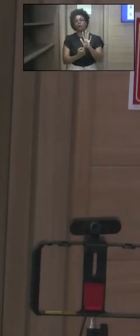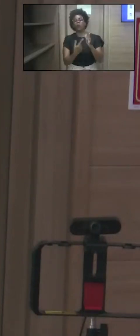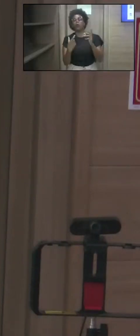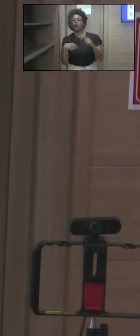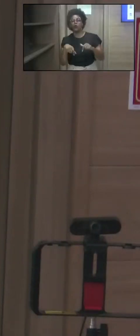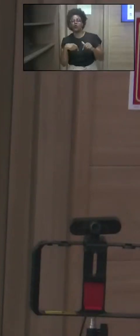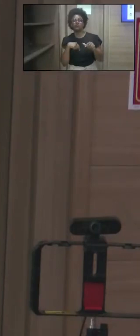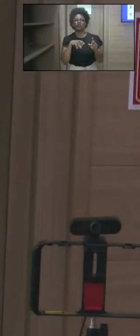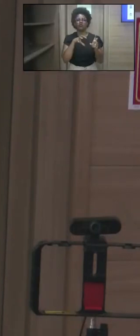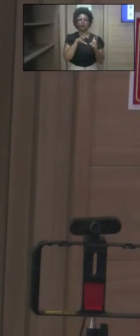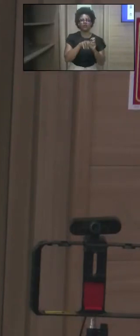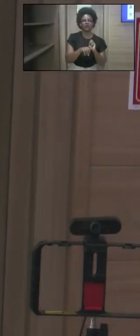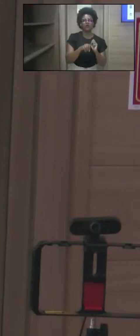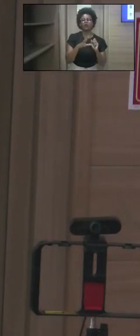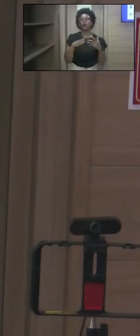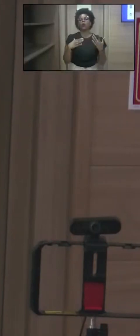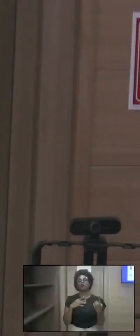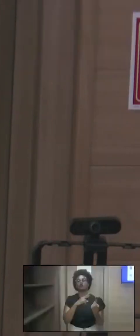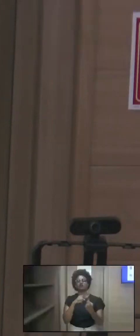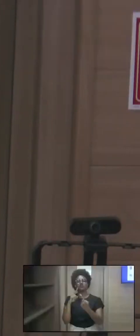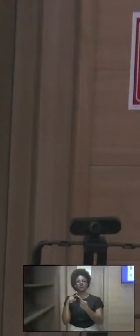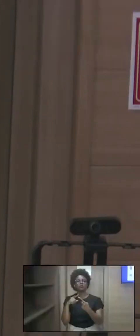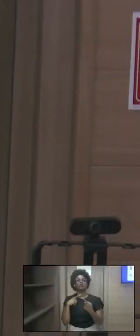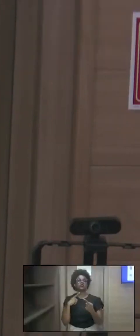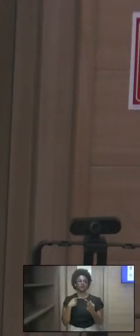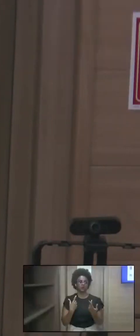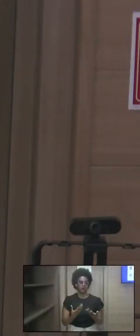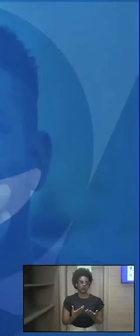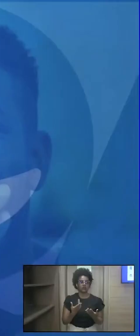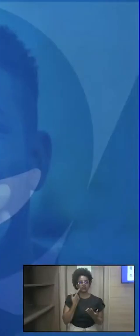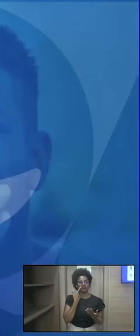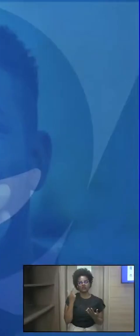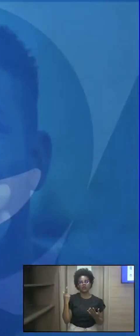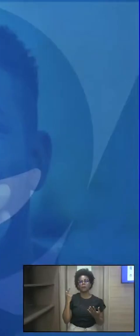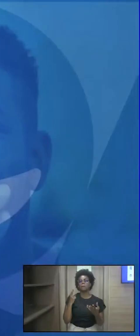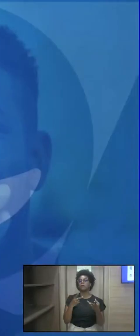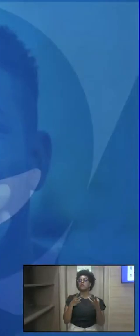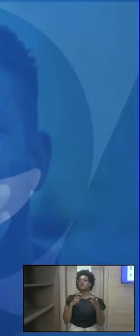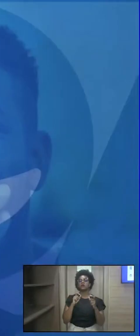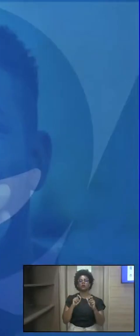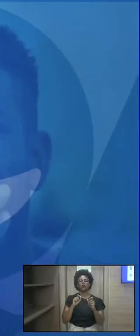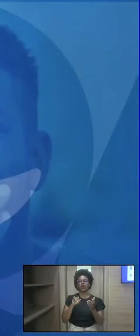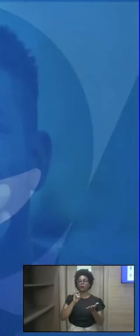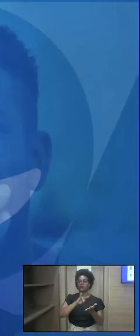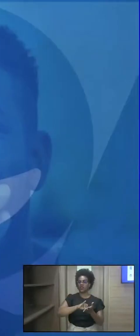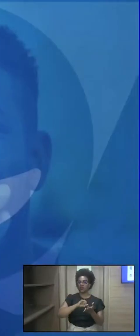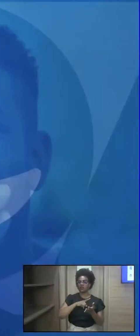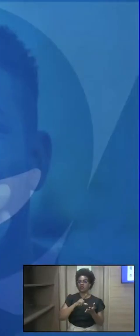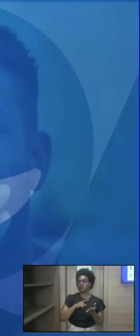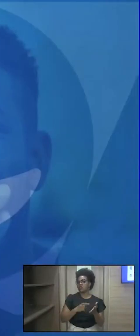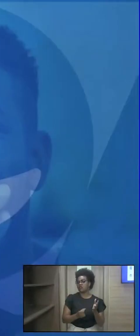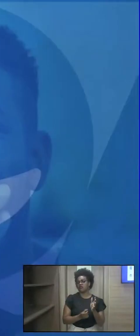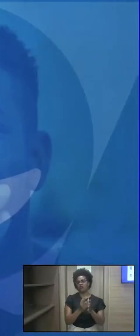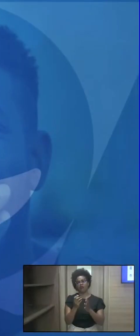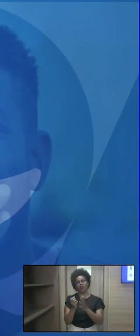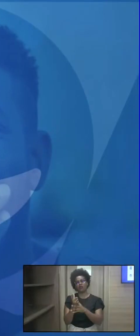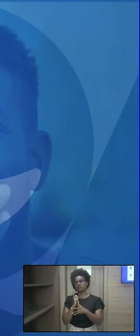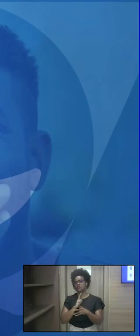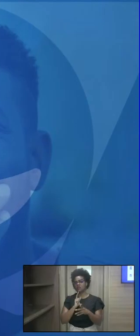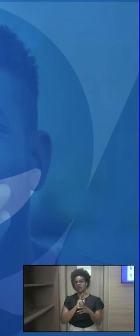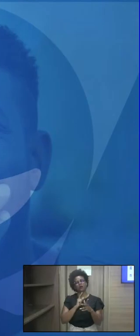situam, sua formação, a depender do posto populacional. O que a gente observou é que nas capitais você já encontra muitos